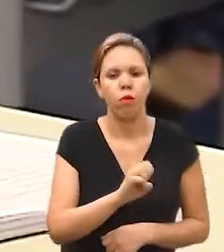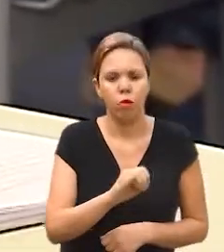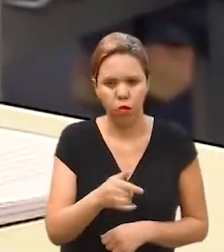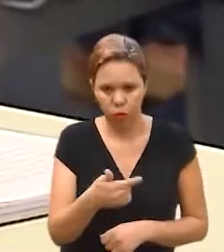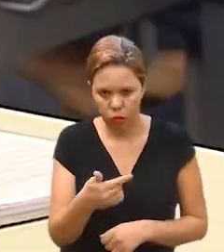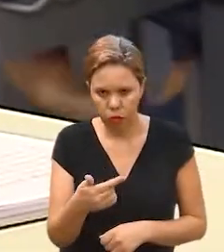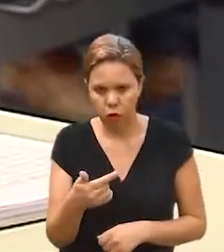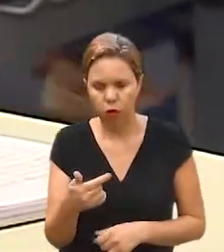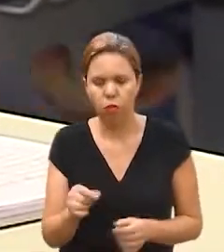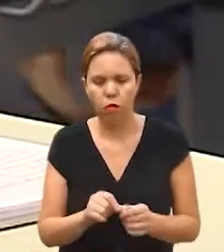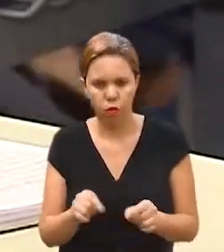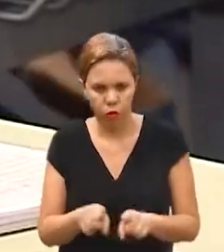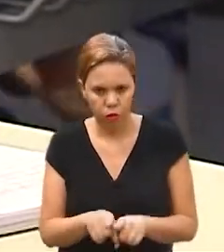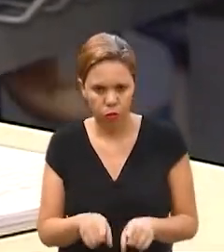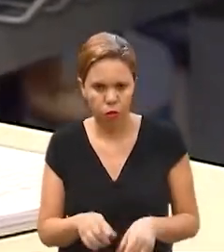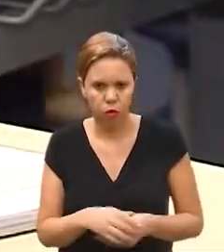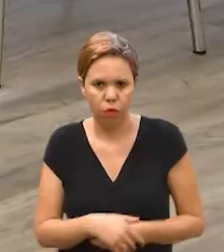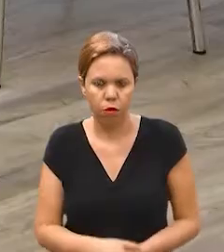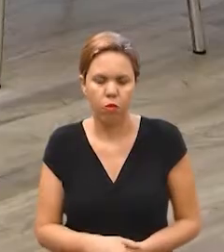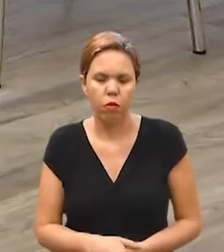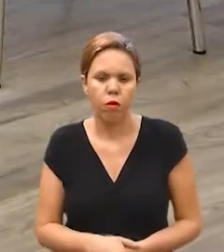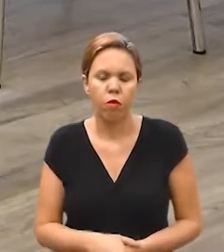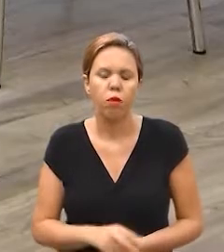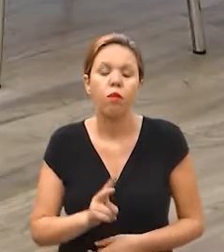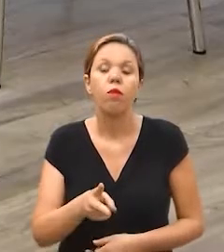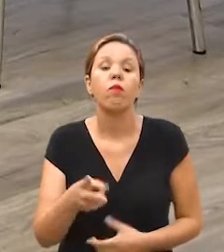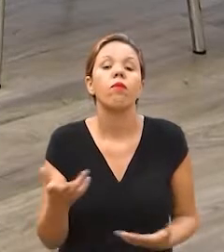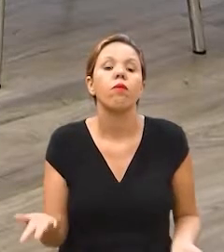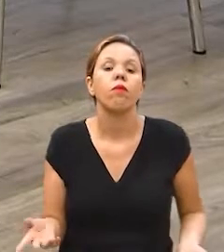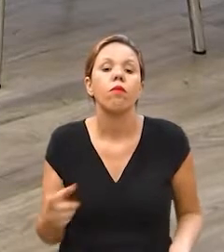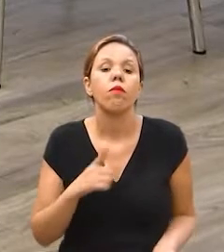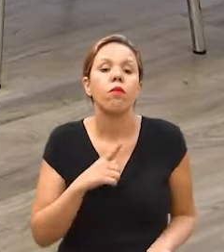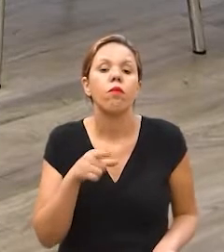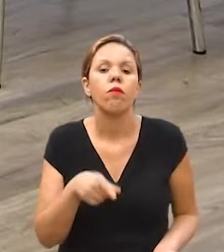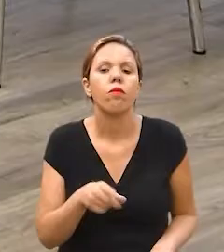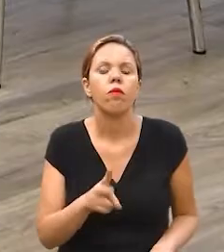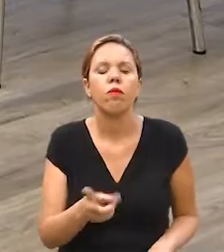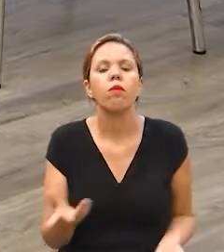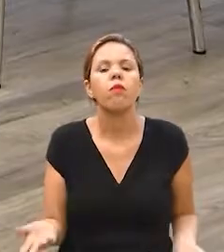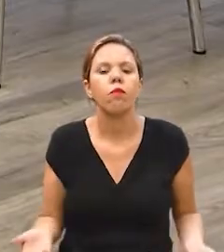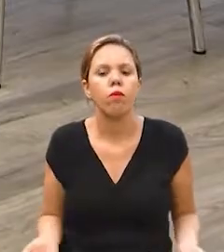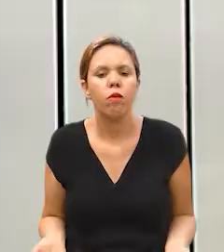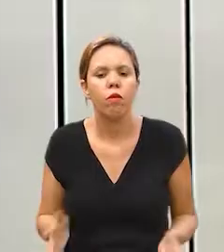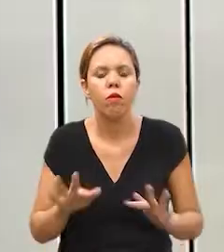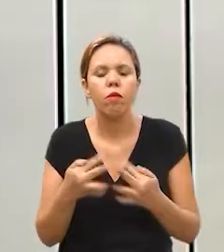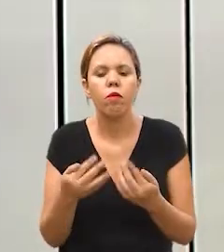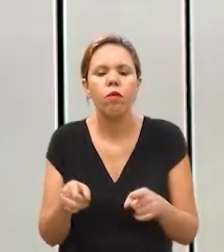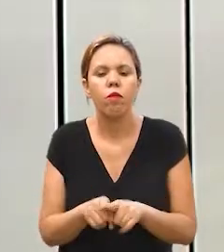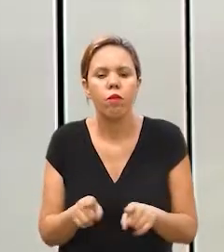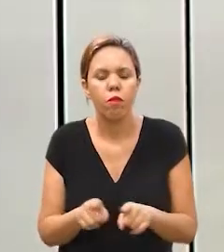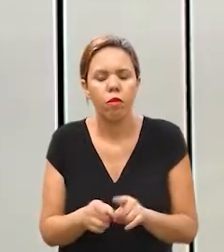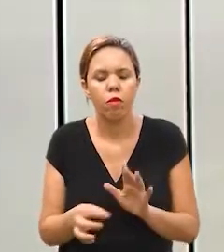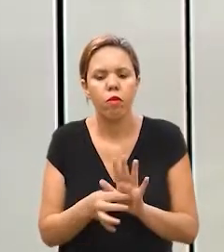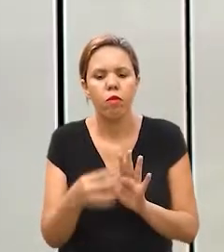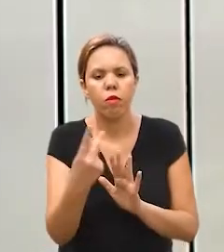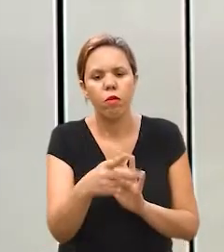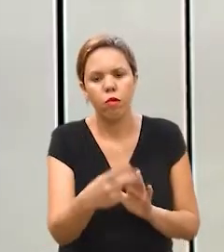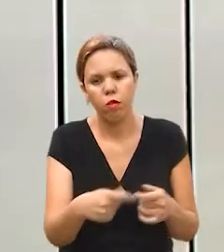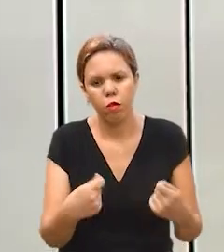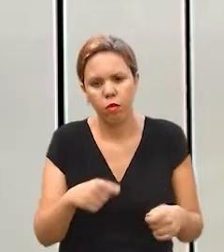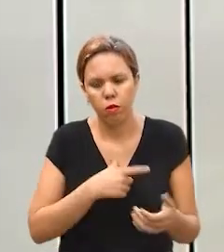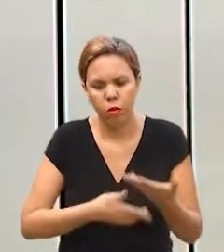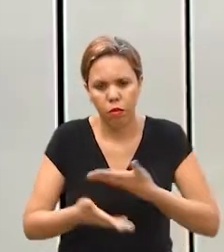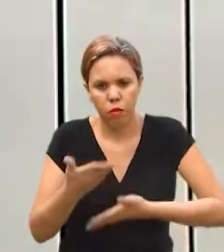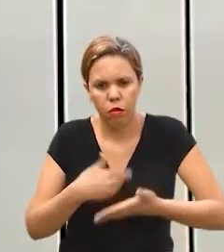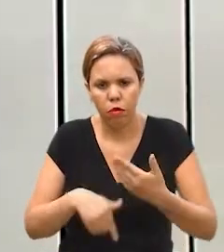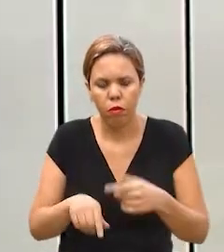continuar EJA 2 também. E para continuar, para ter essa continuidade, a família também, na opinião da senhora,